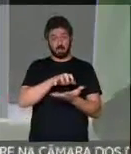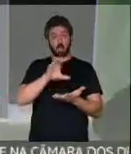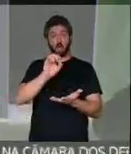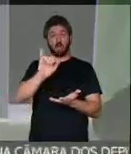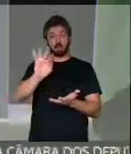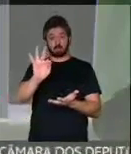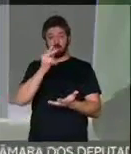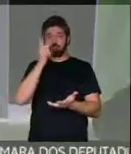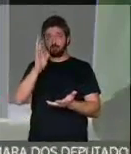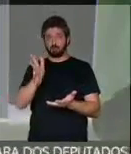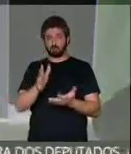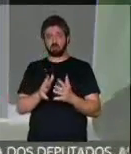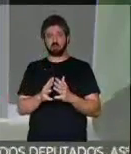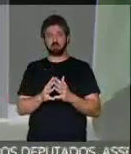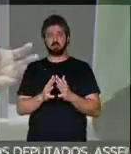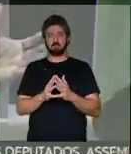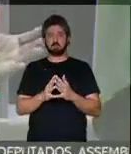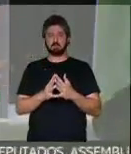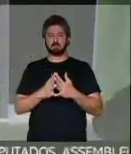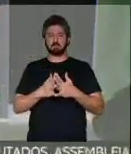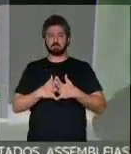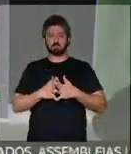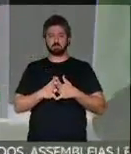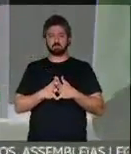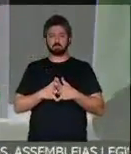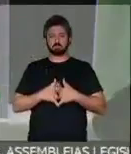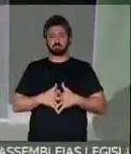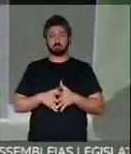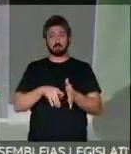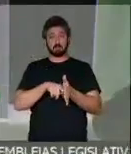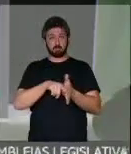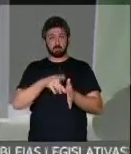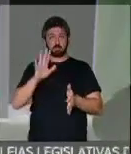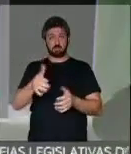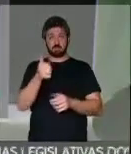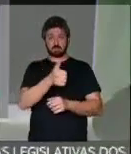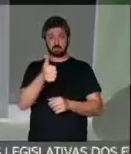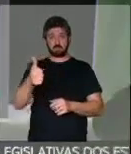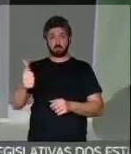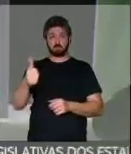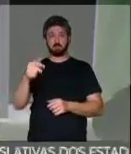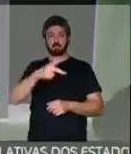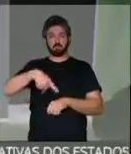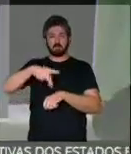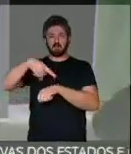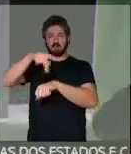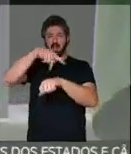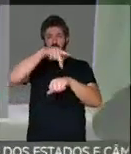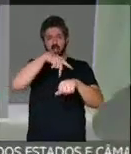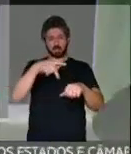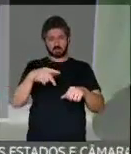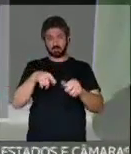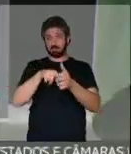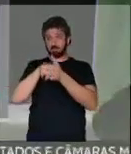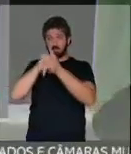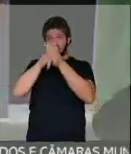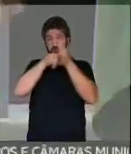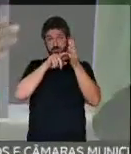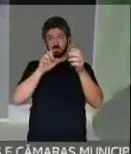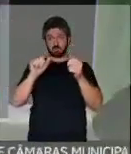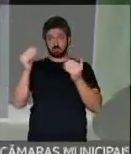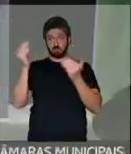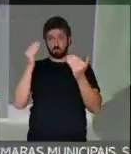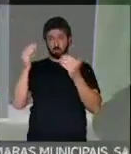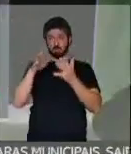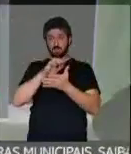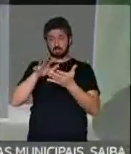OIT, dados comparativos, e pesquisa realizada em mais de 111 países, comparado